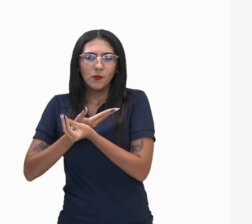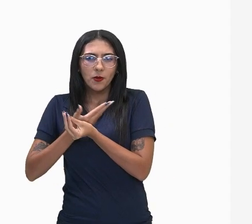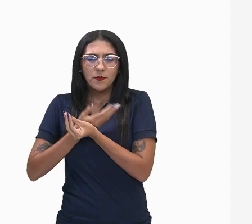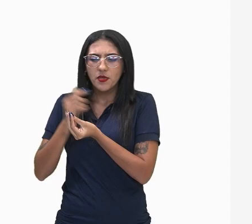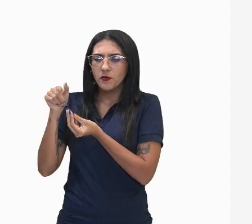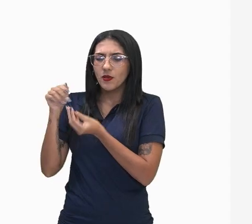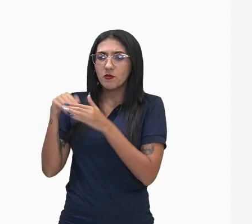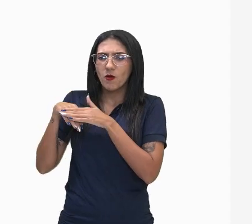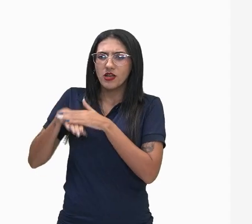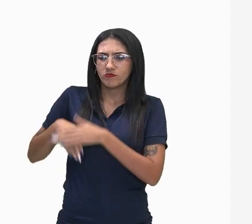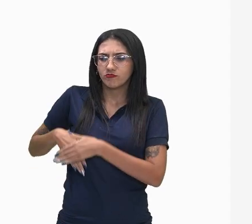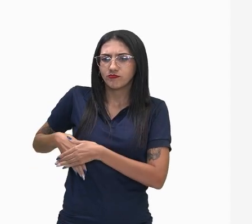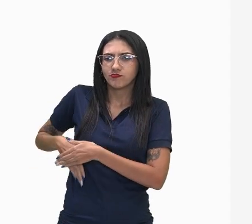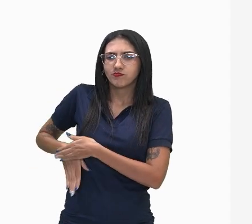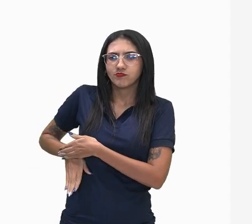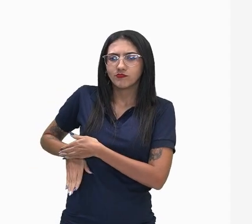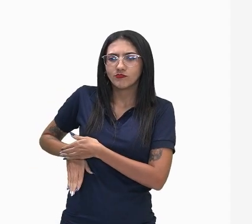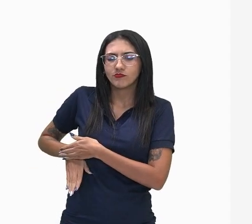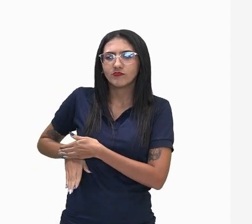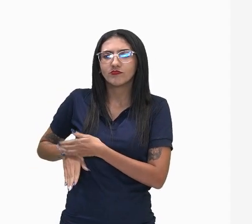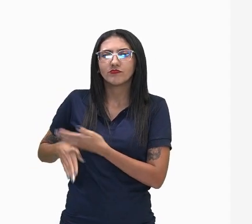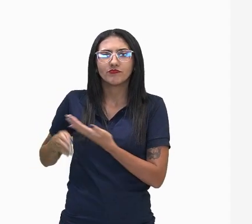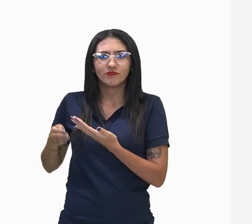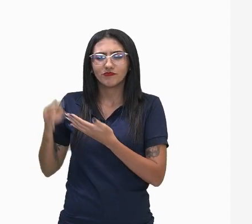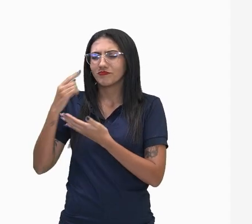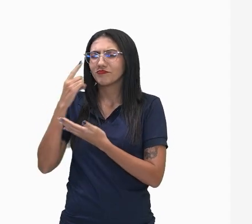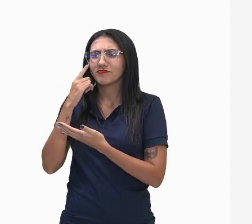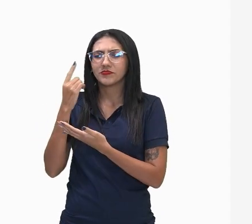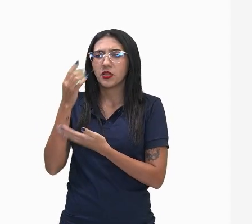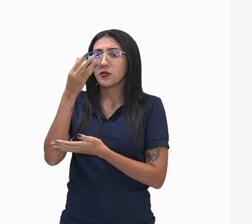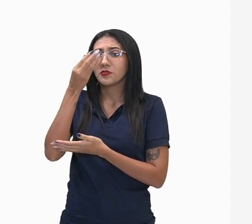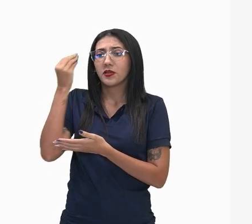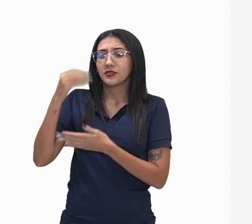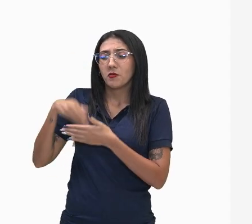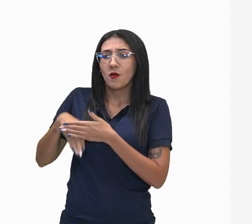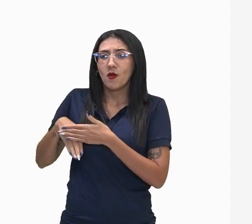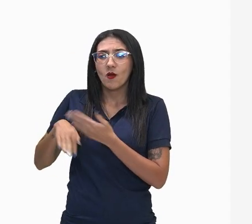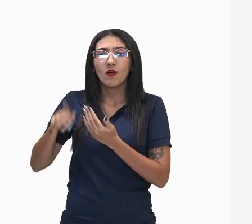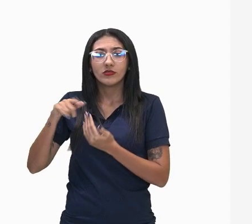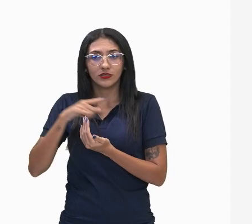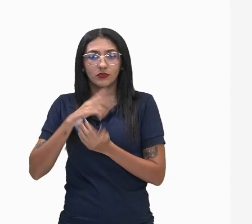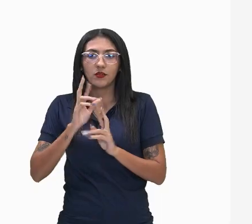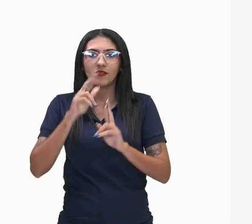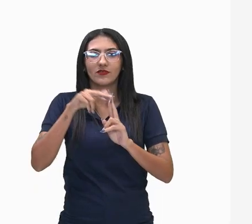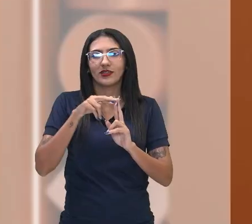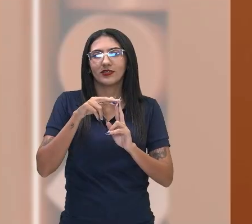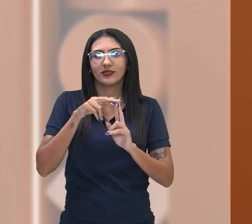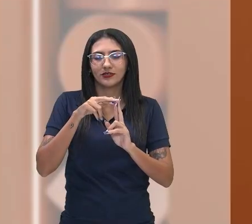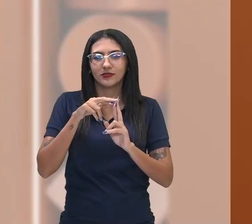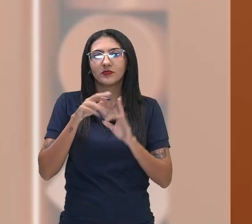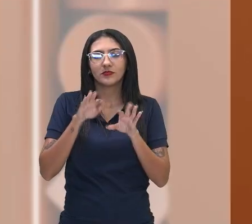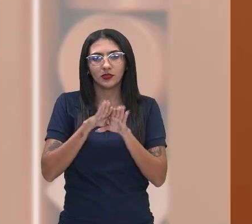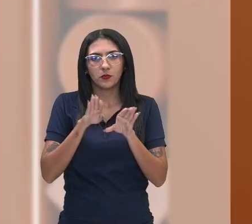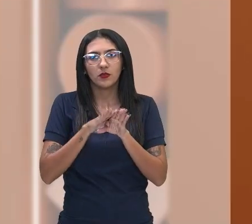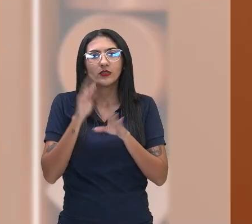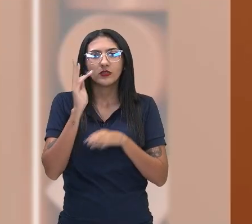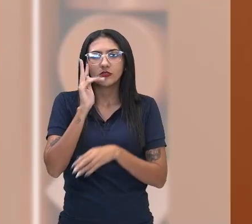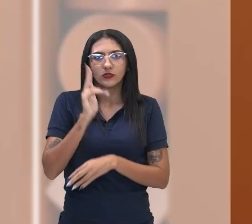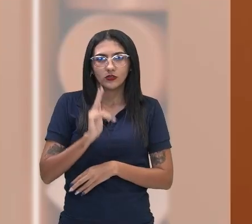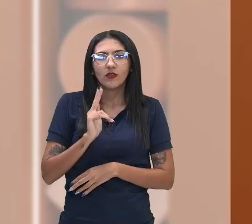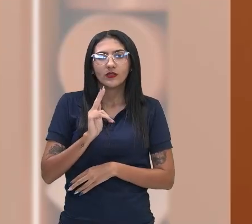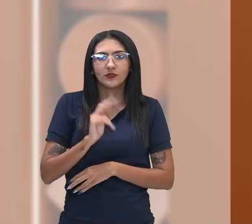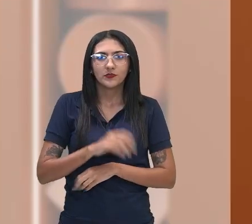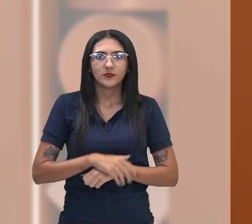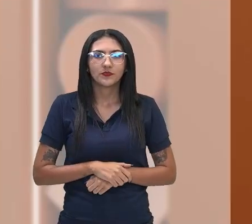guardado no bolso da sua da sua calça, né? É uma fonte histórica, sim,